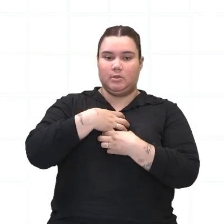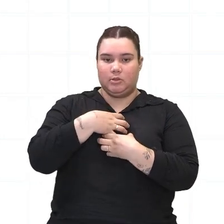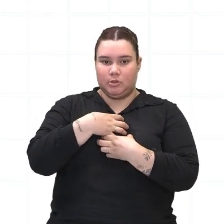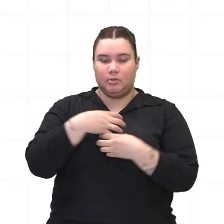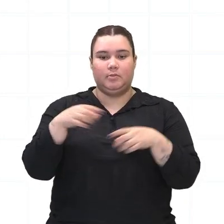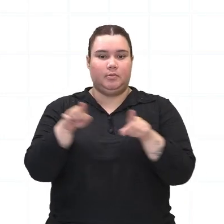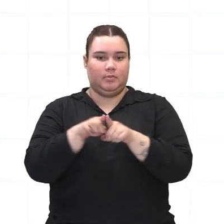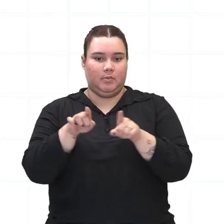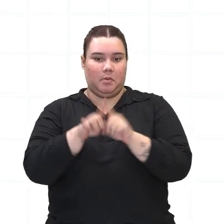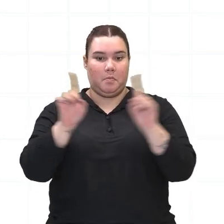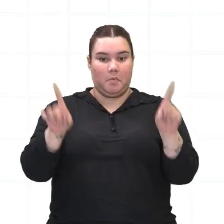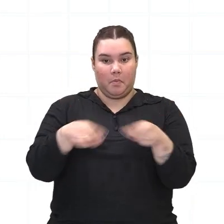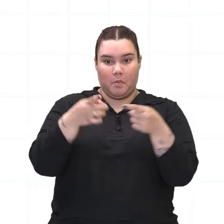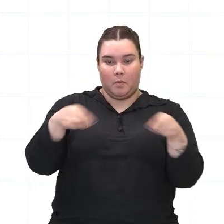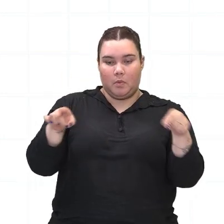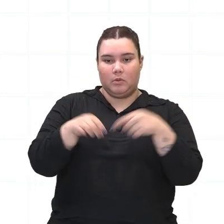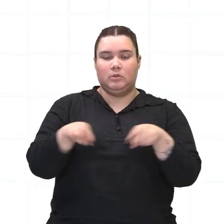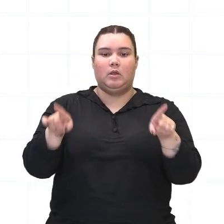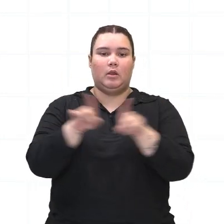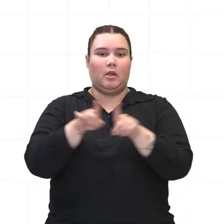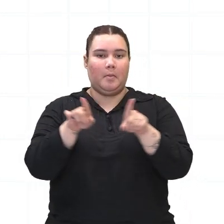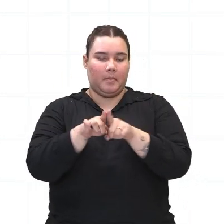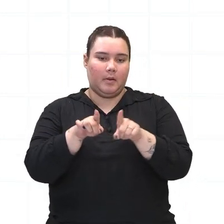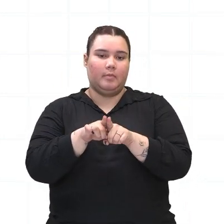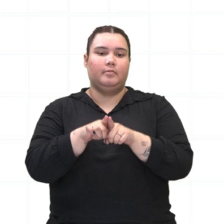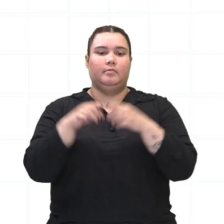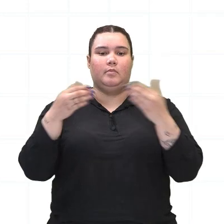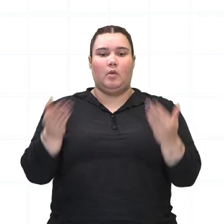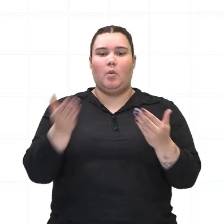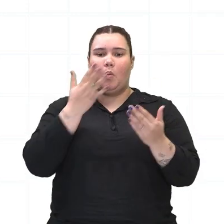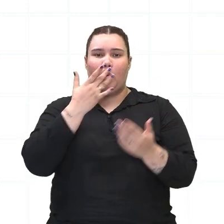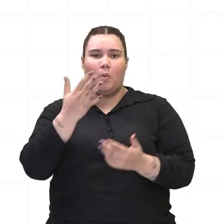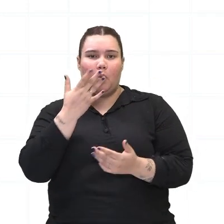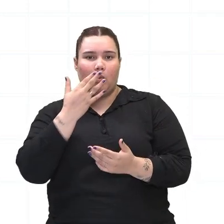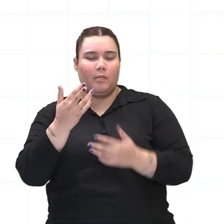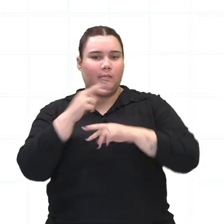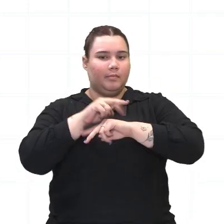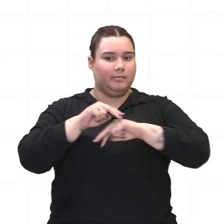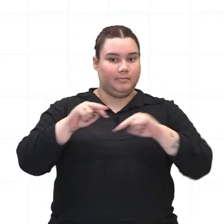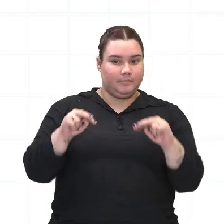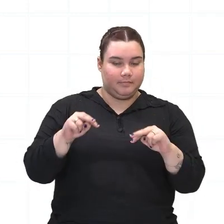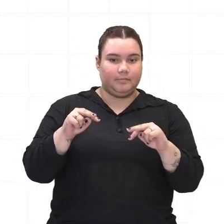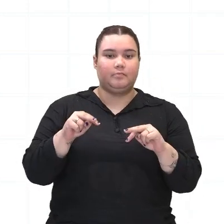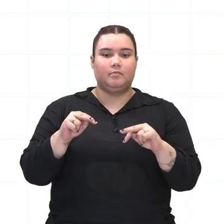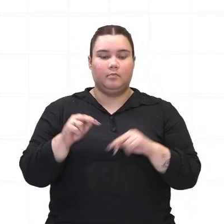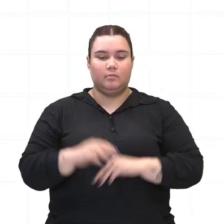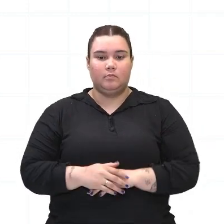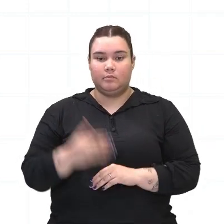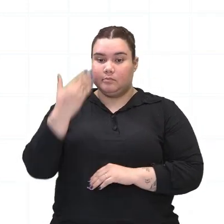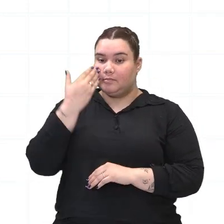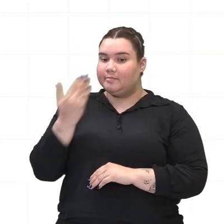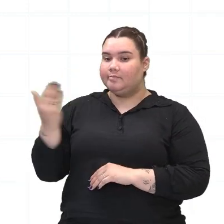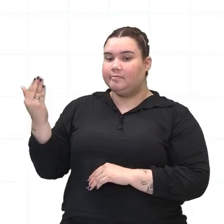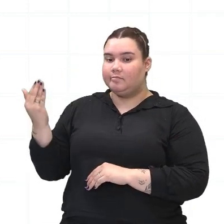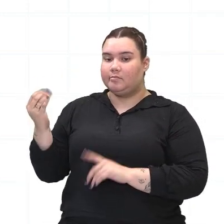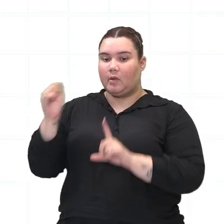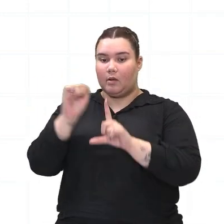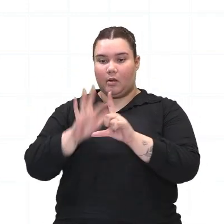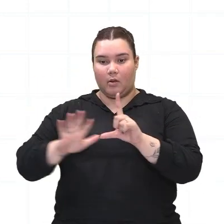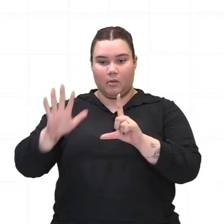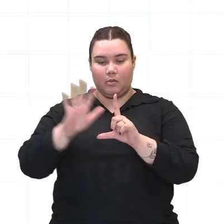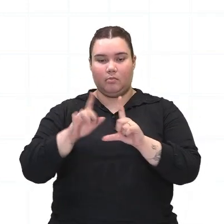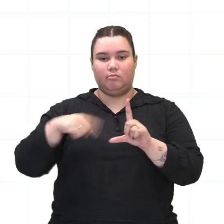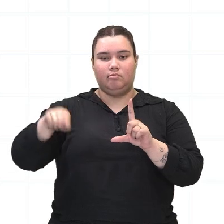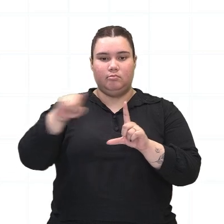a música e a paisagem, as cores. Olha só, aponta seu celular para esse QR Code e você